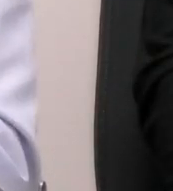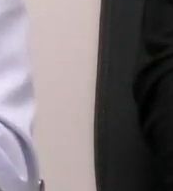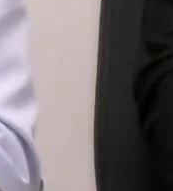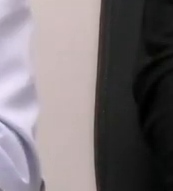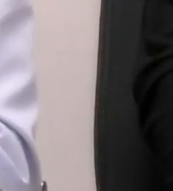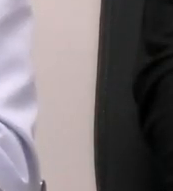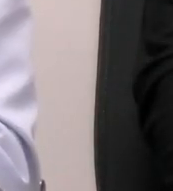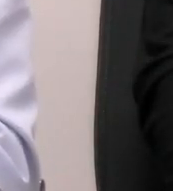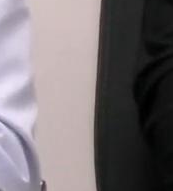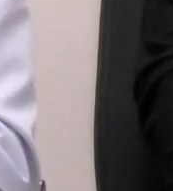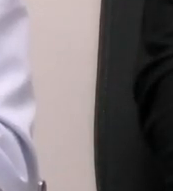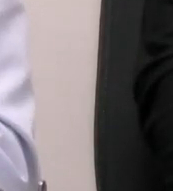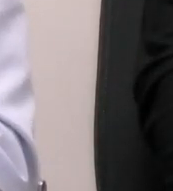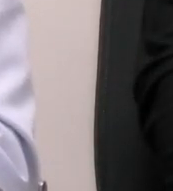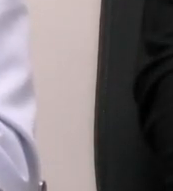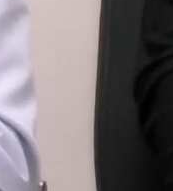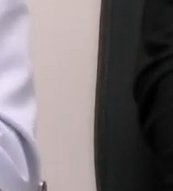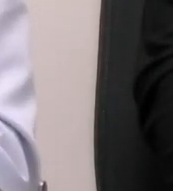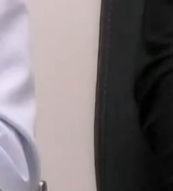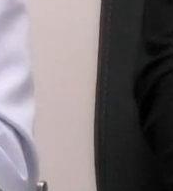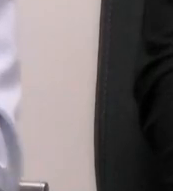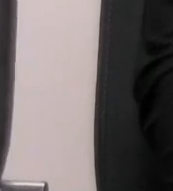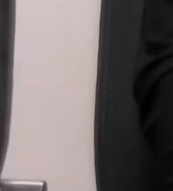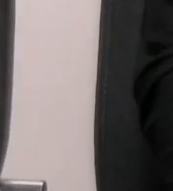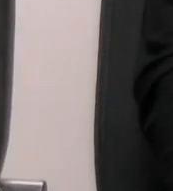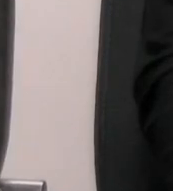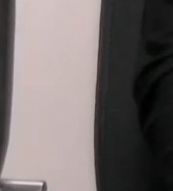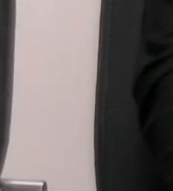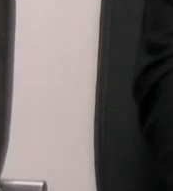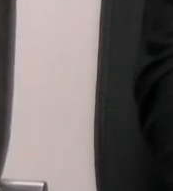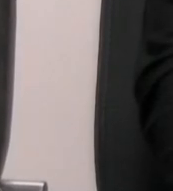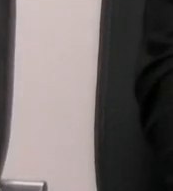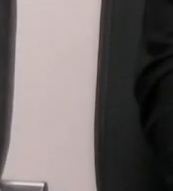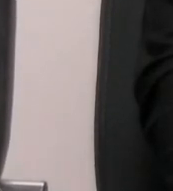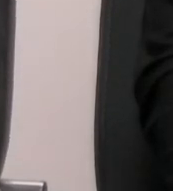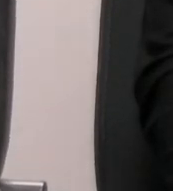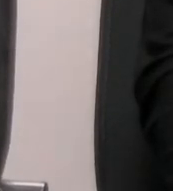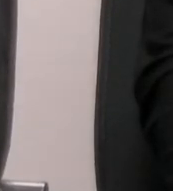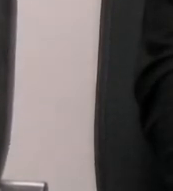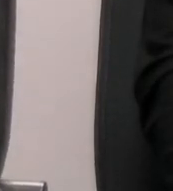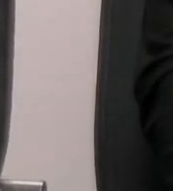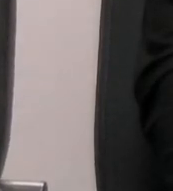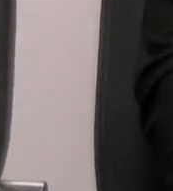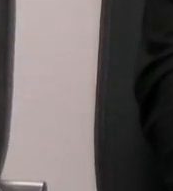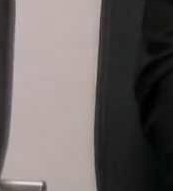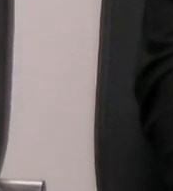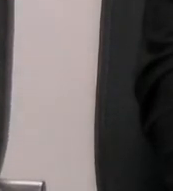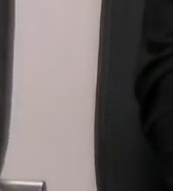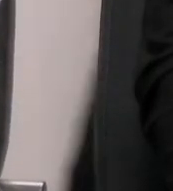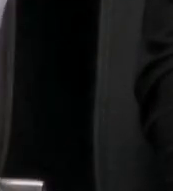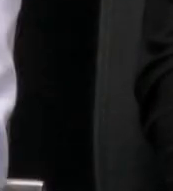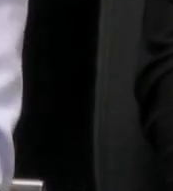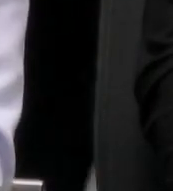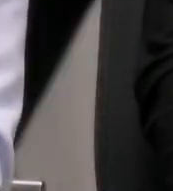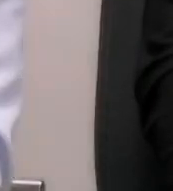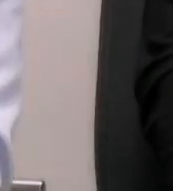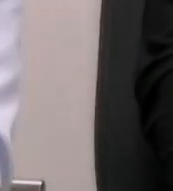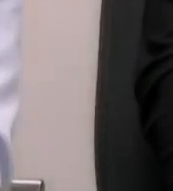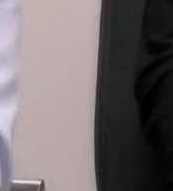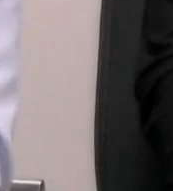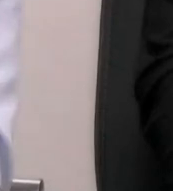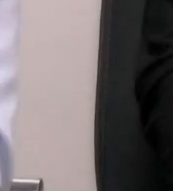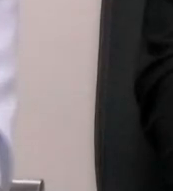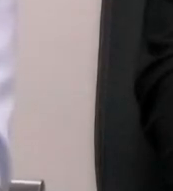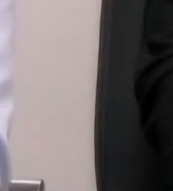que já aconteceu para outras categorias e não foi contestada, ela seja acompanhada de medidas compensatórias